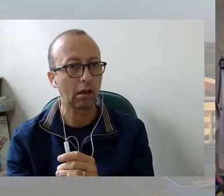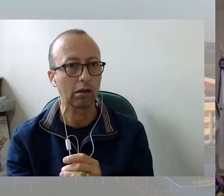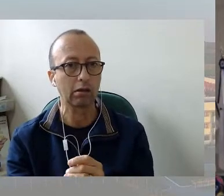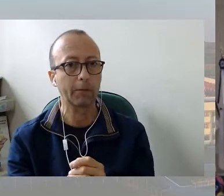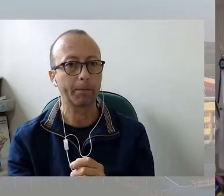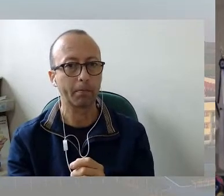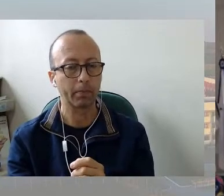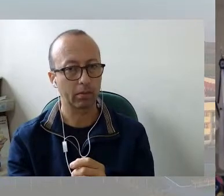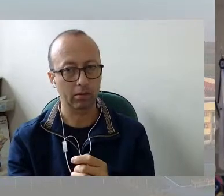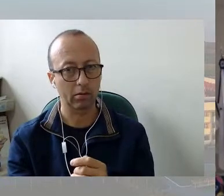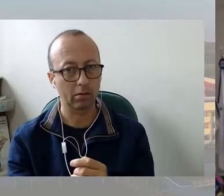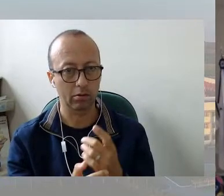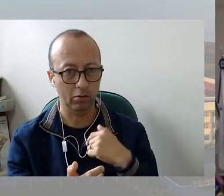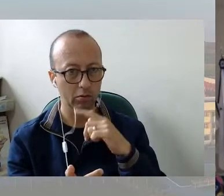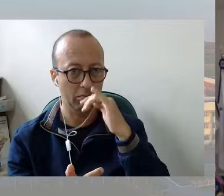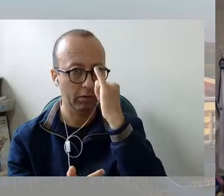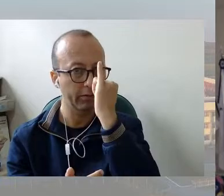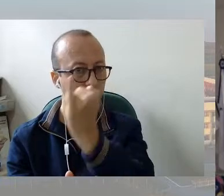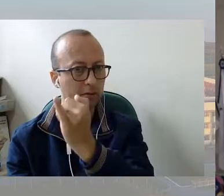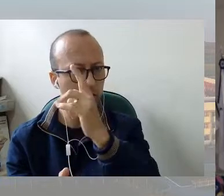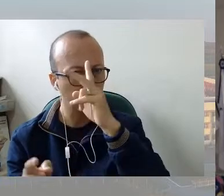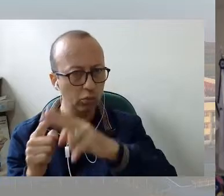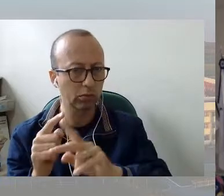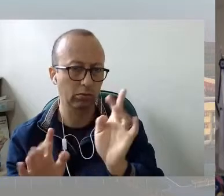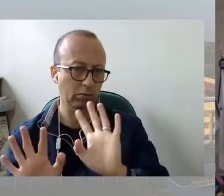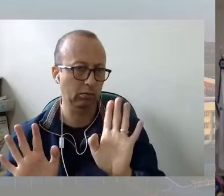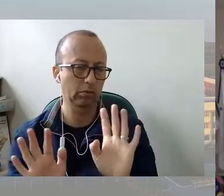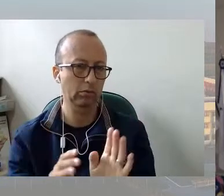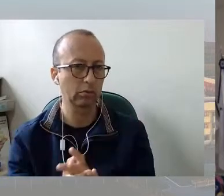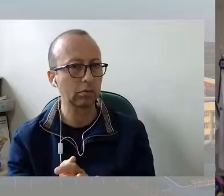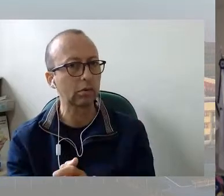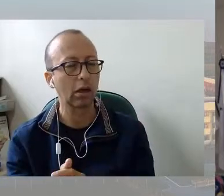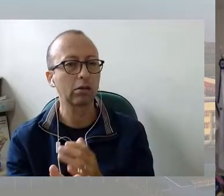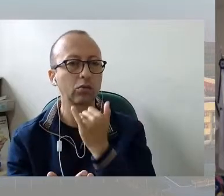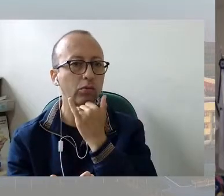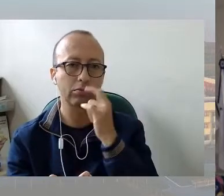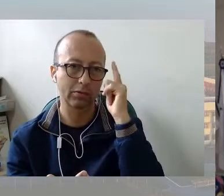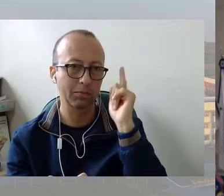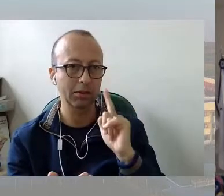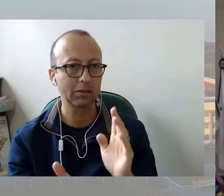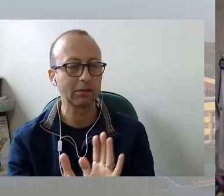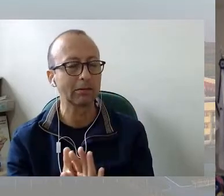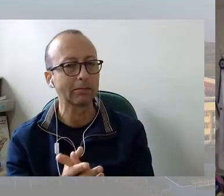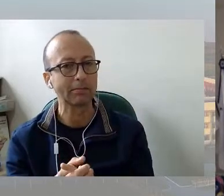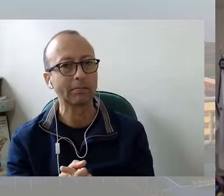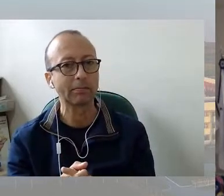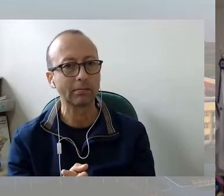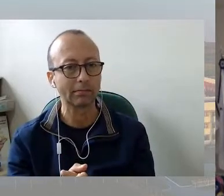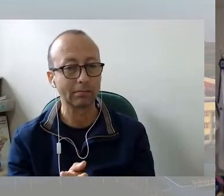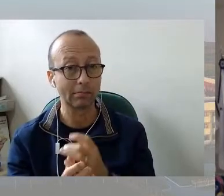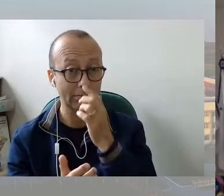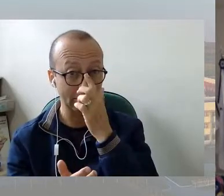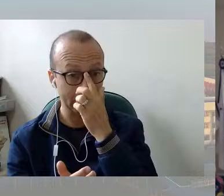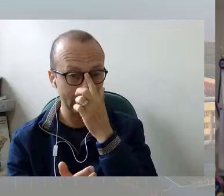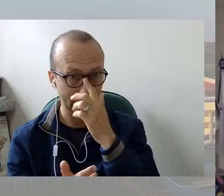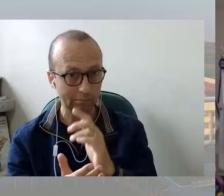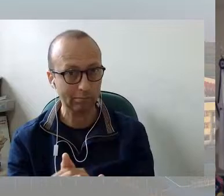Mas o som não se captou. Tá. Então, só para esclarecer. Tá. Desculpa, porque, inclusive... Não, sem problema. Inclusive, porque eu gravei quase